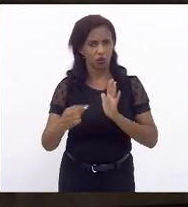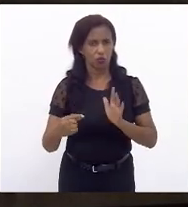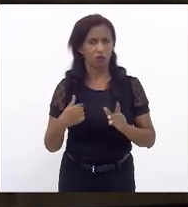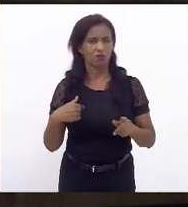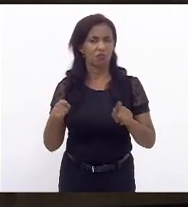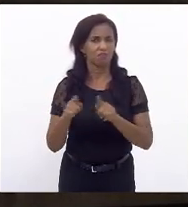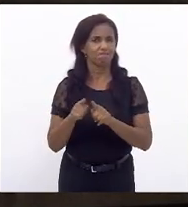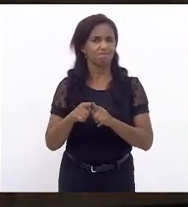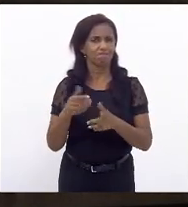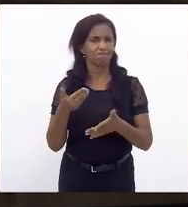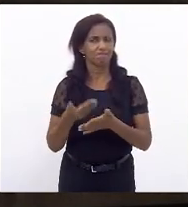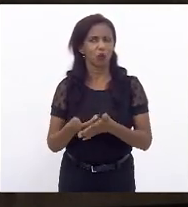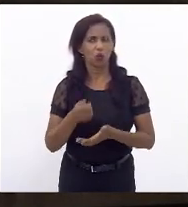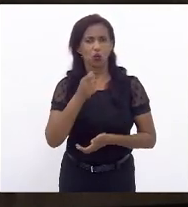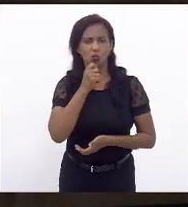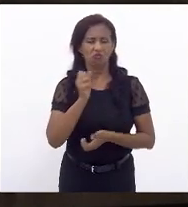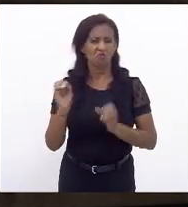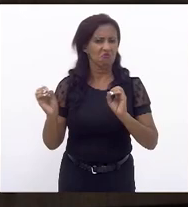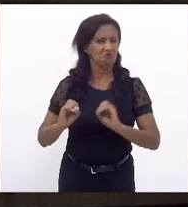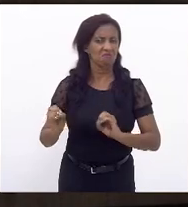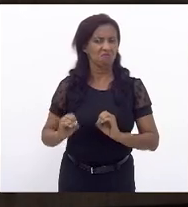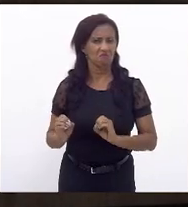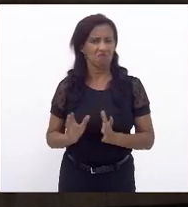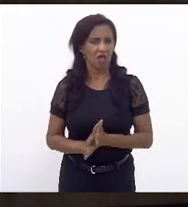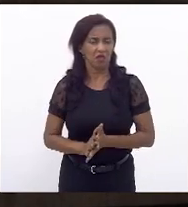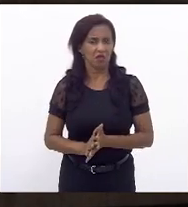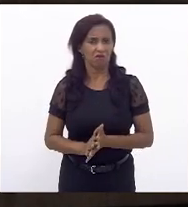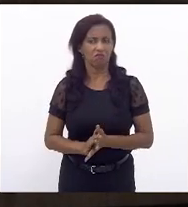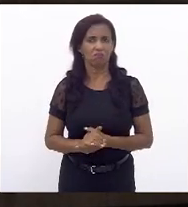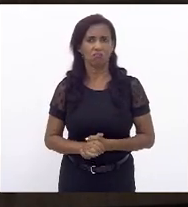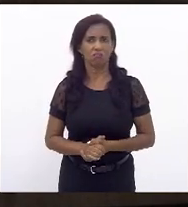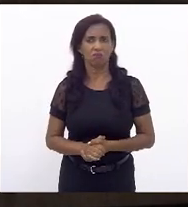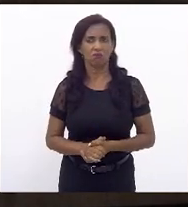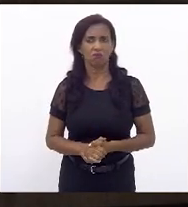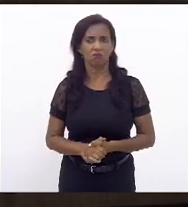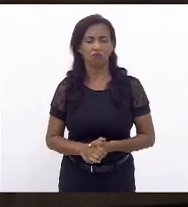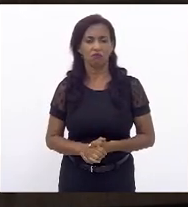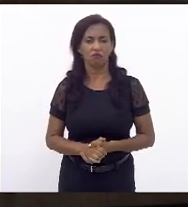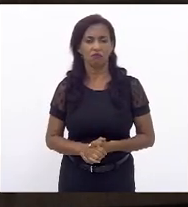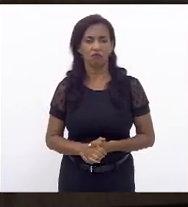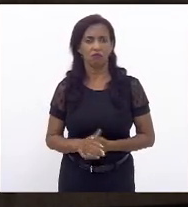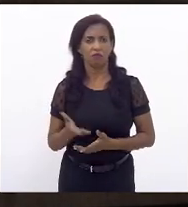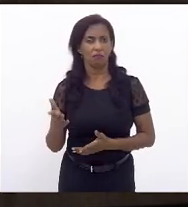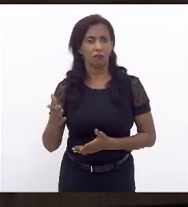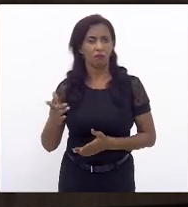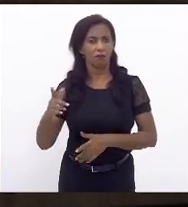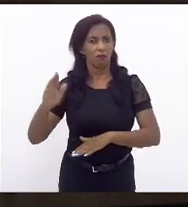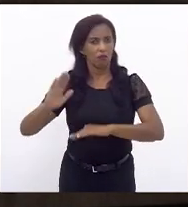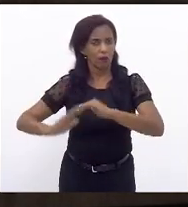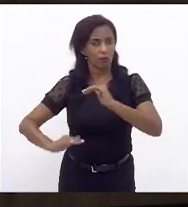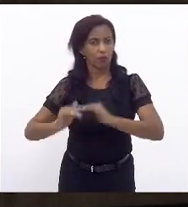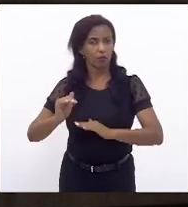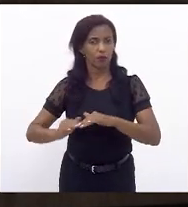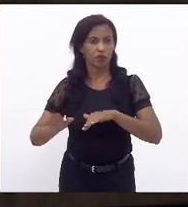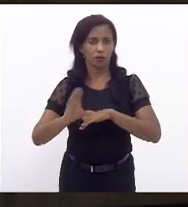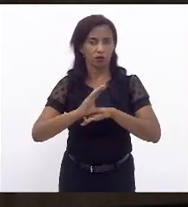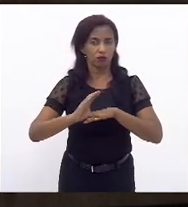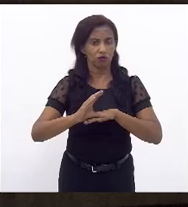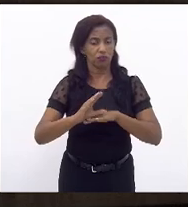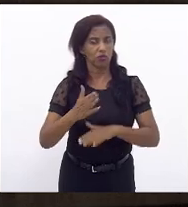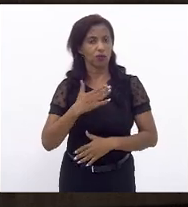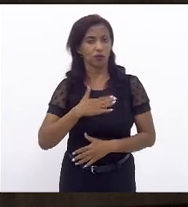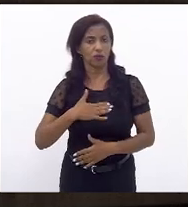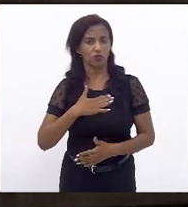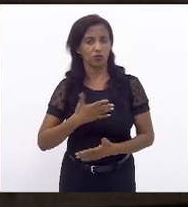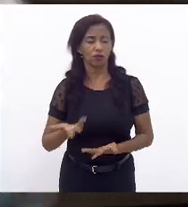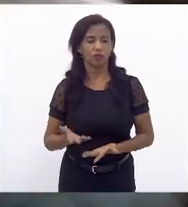também cheguei à conclusão que não existe absolutamente nada que o gabarite para a função de conselheiro. E gostaria